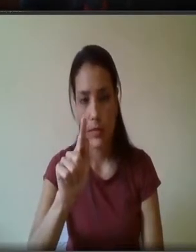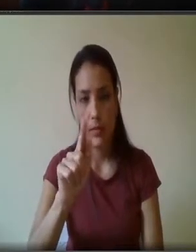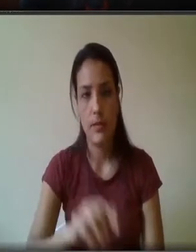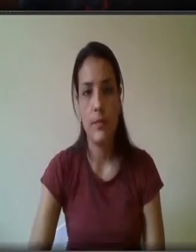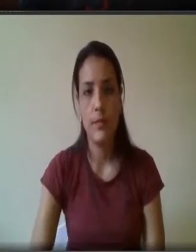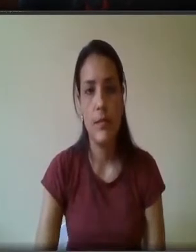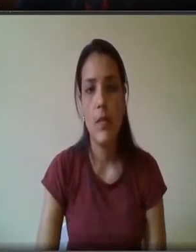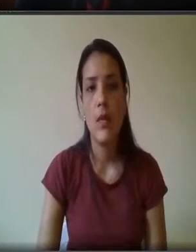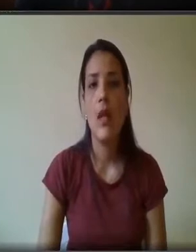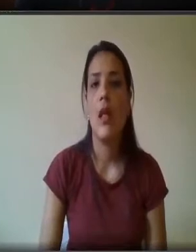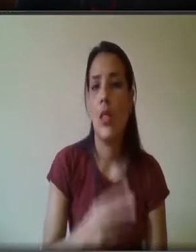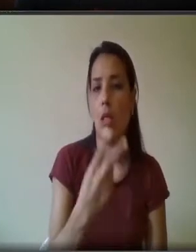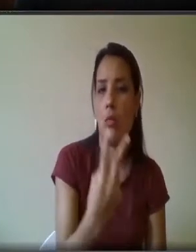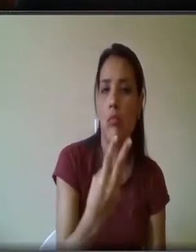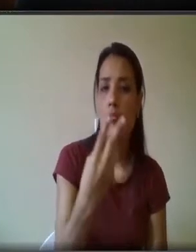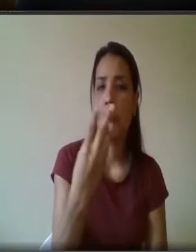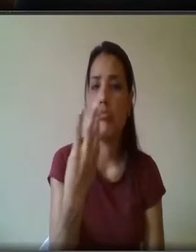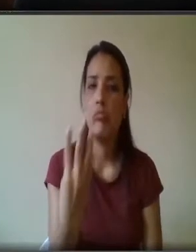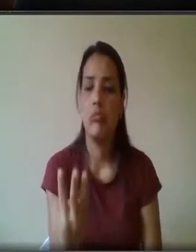2, 3,